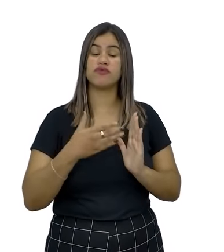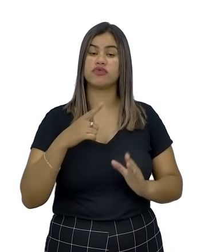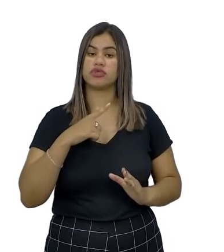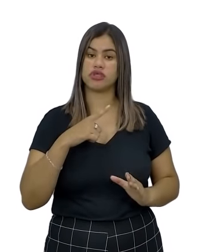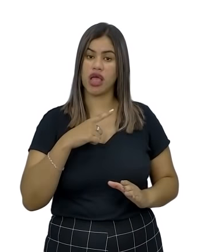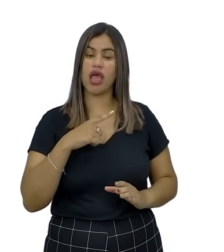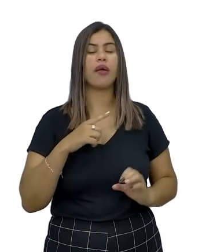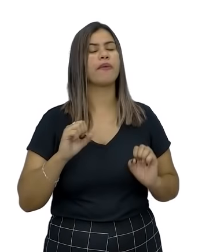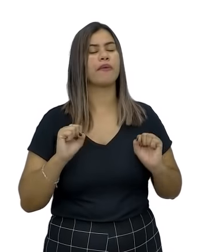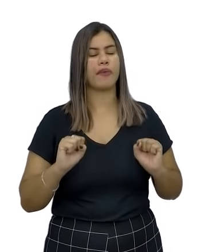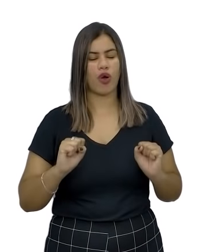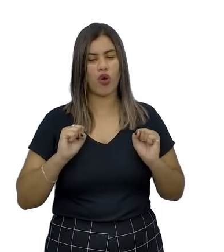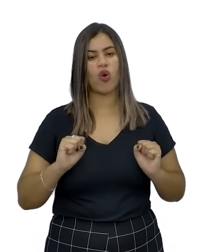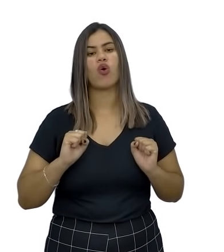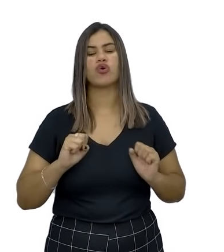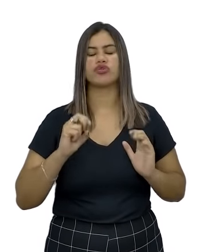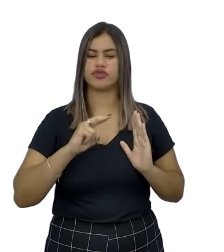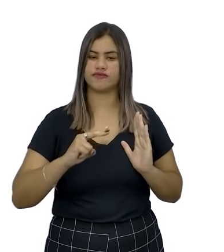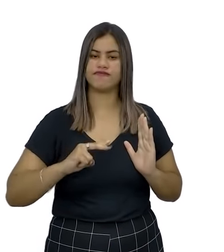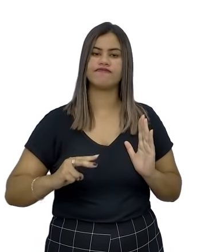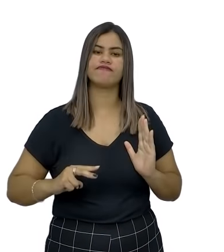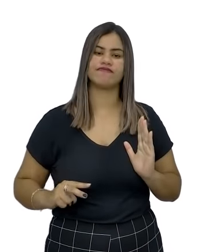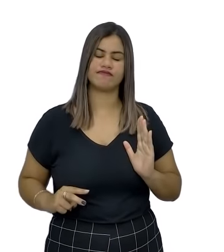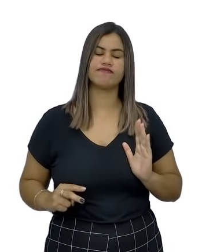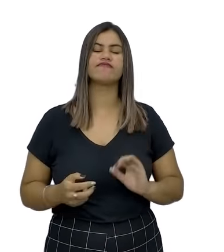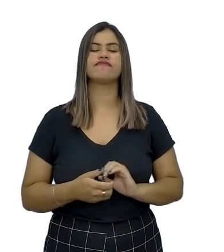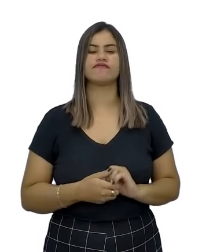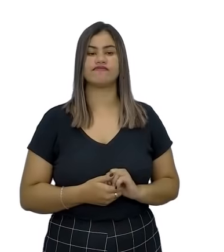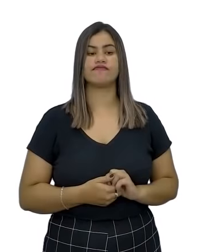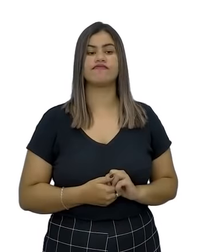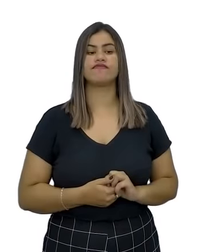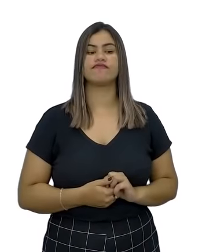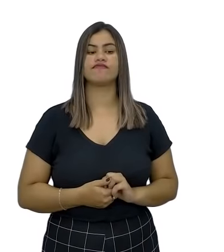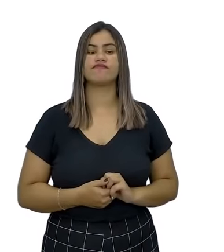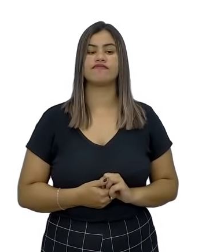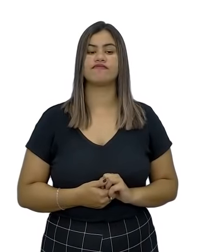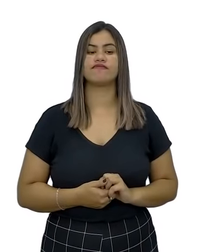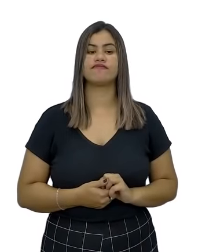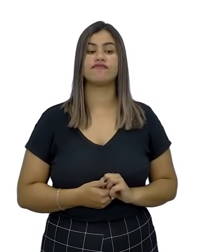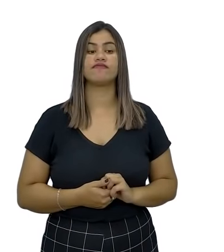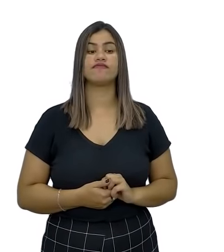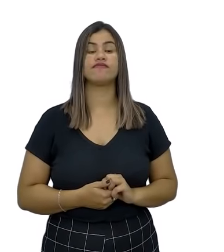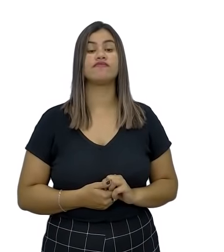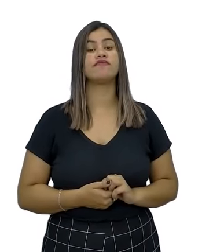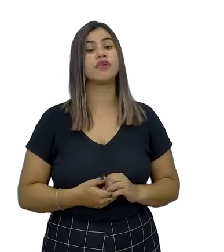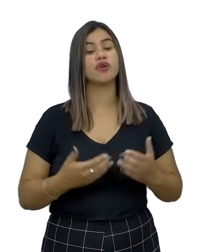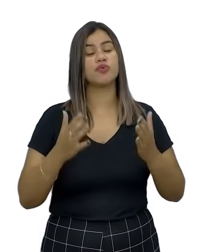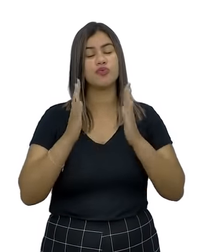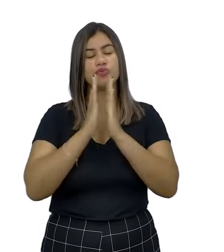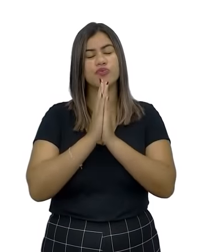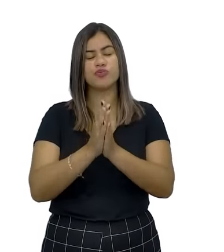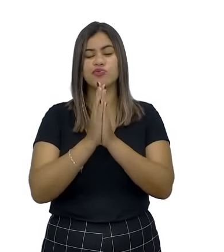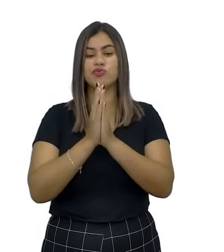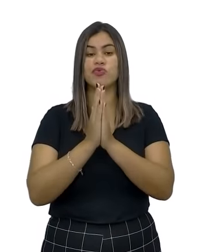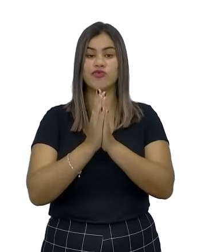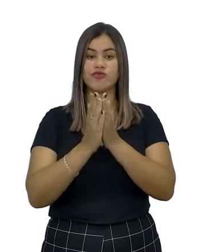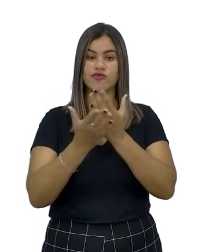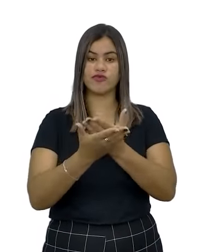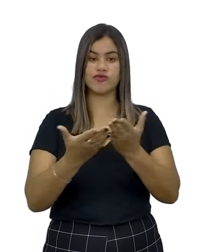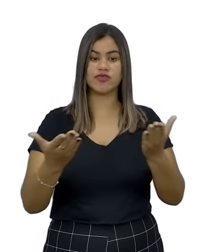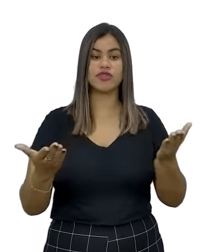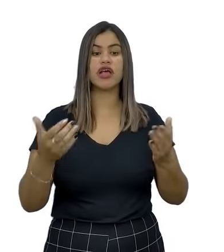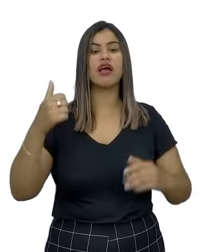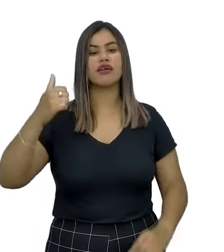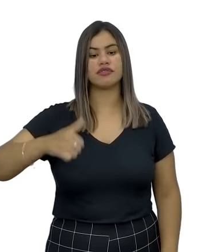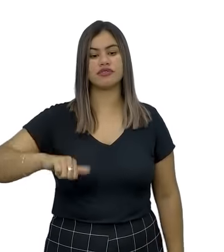propôs aqui, que façam a leitura também, é bem bacana, tá? E deixem aí, por favor,